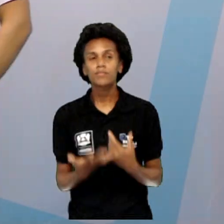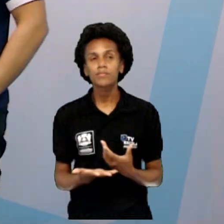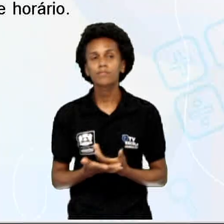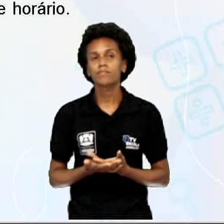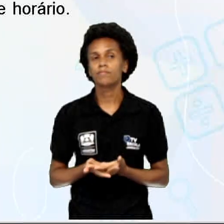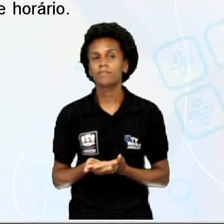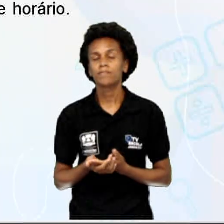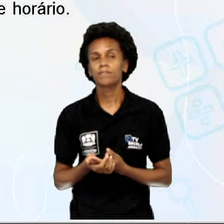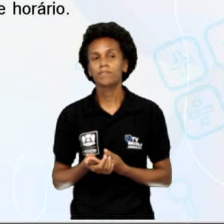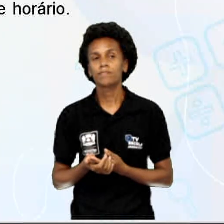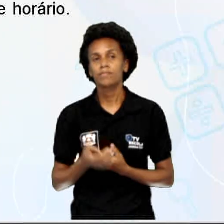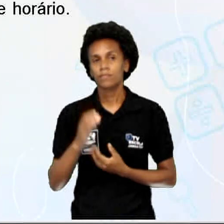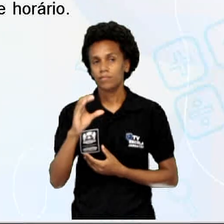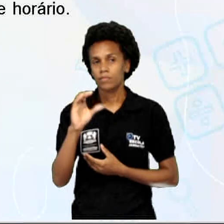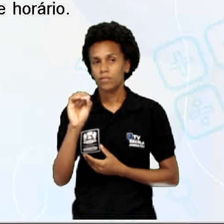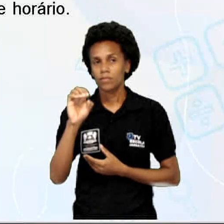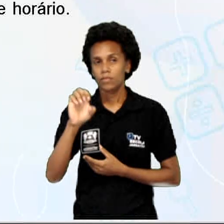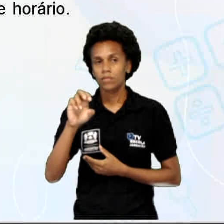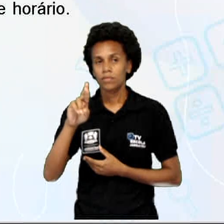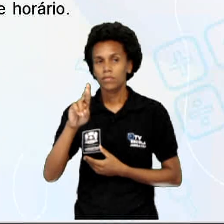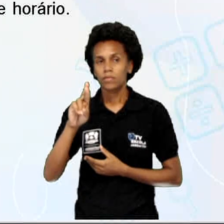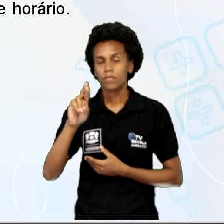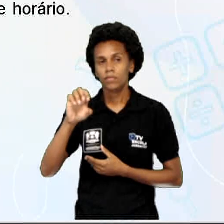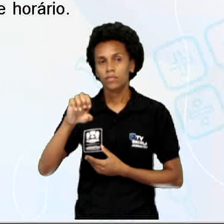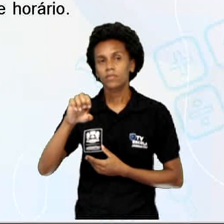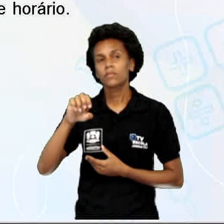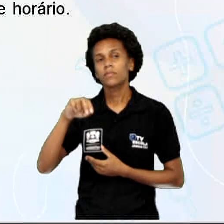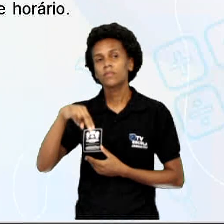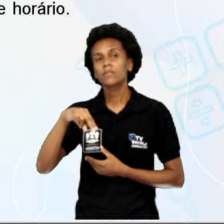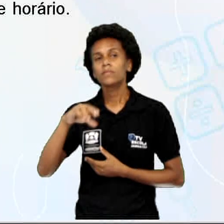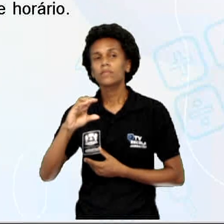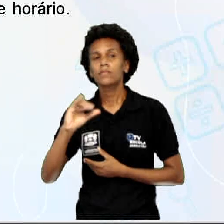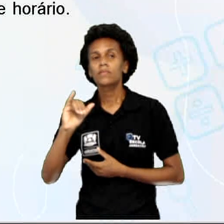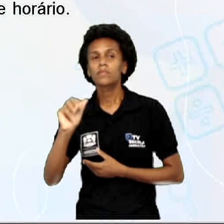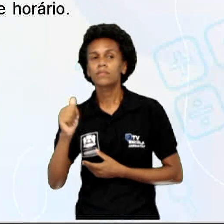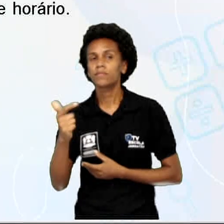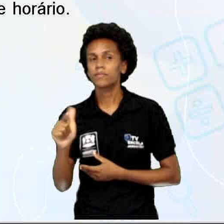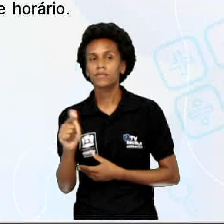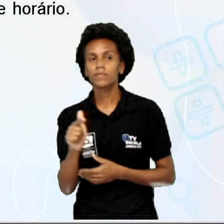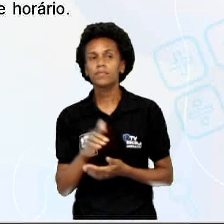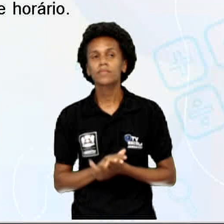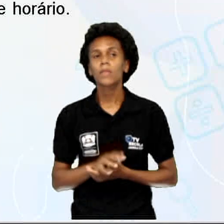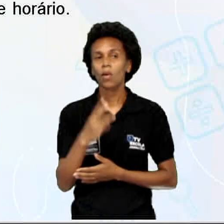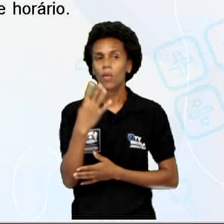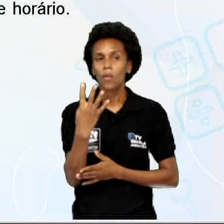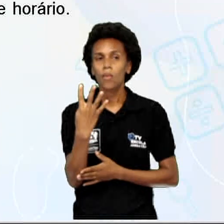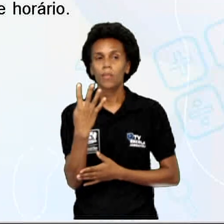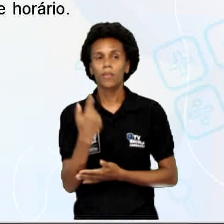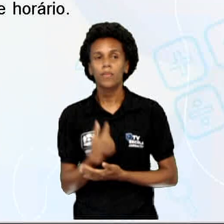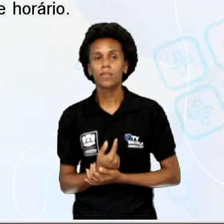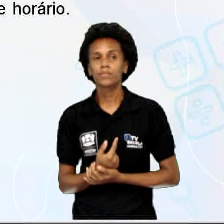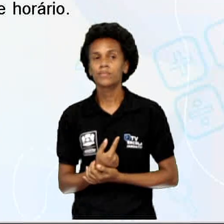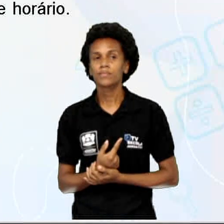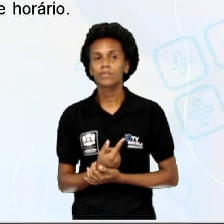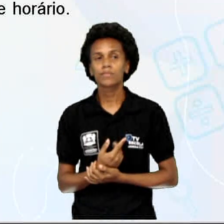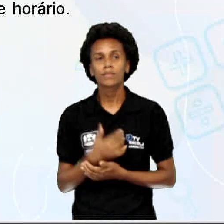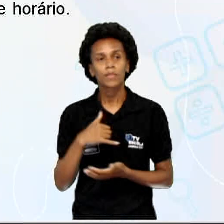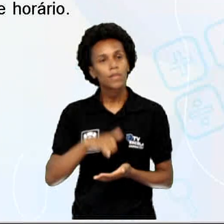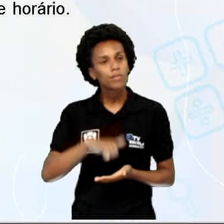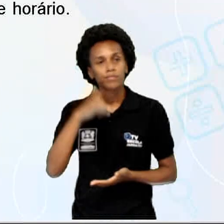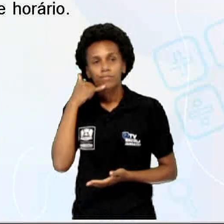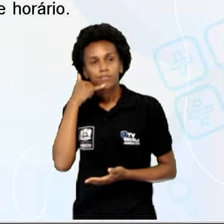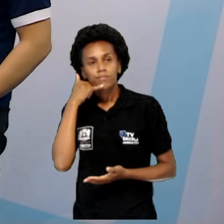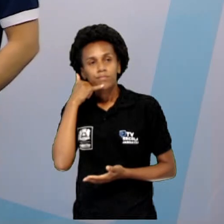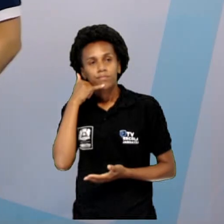coerência. Vamos avaliar o item 4. Não me telefone após o almoço, à medida que sempre durmo nesse horário. Pessoal, olha